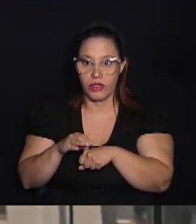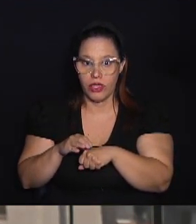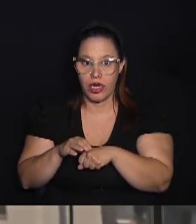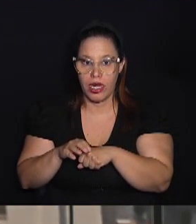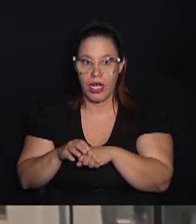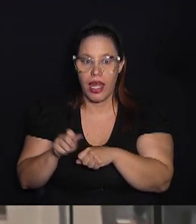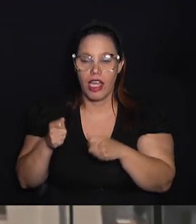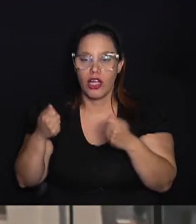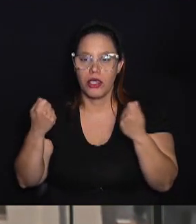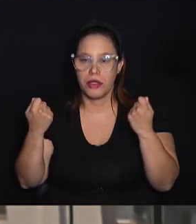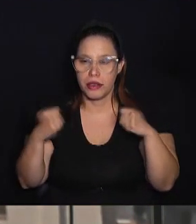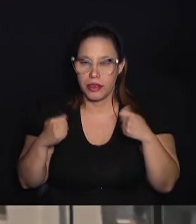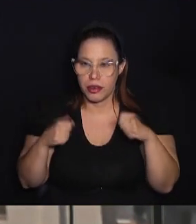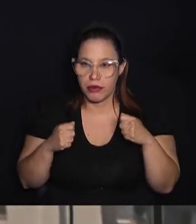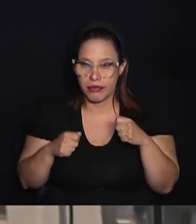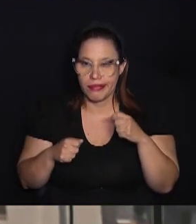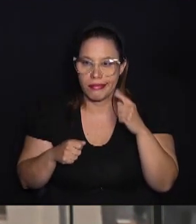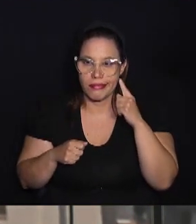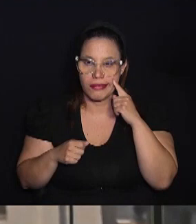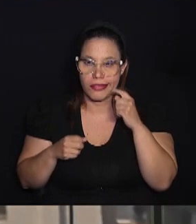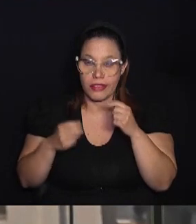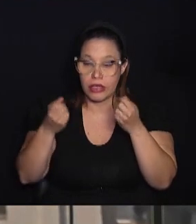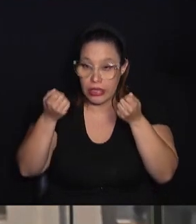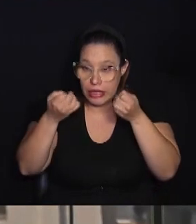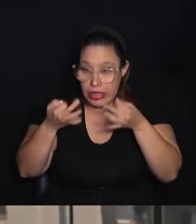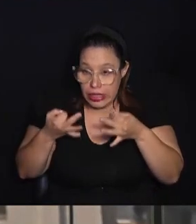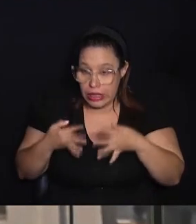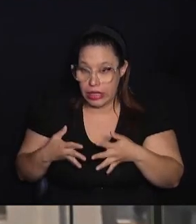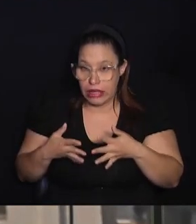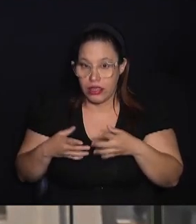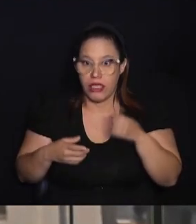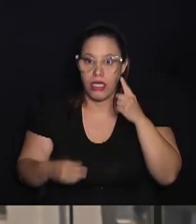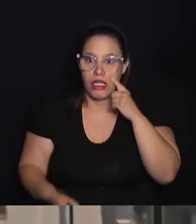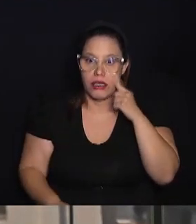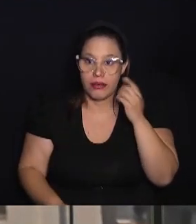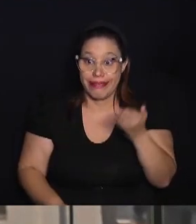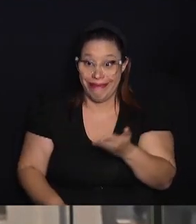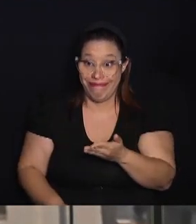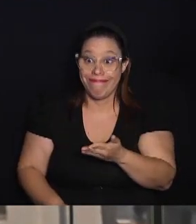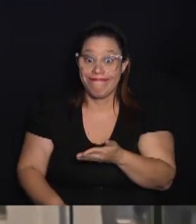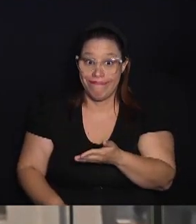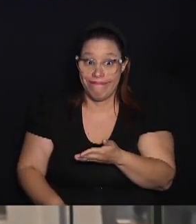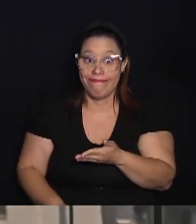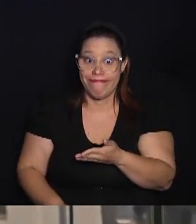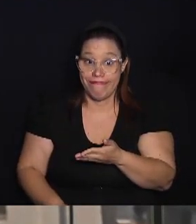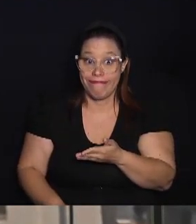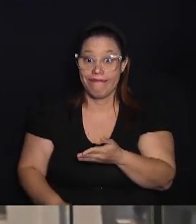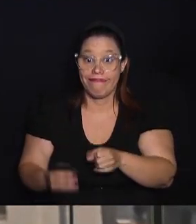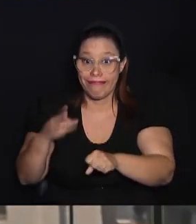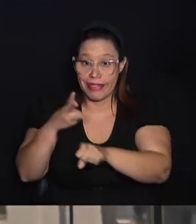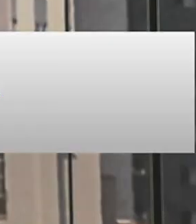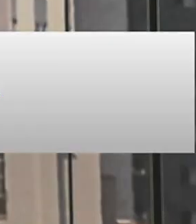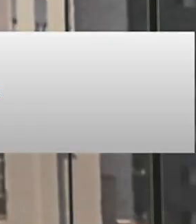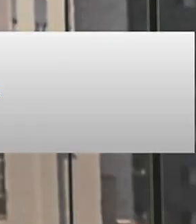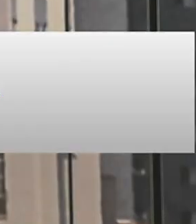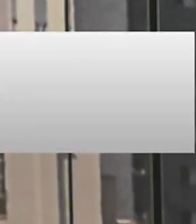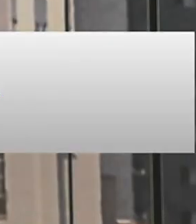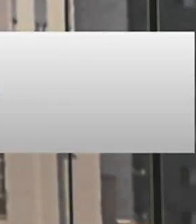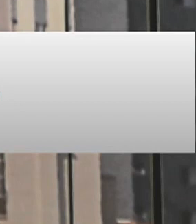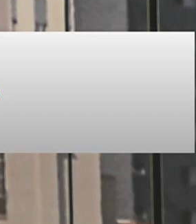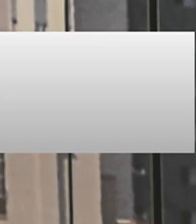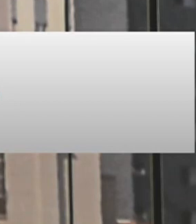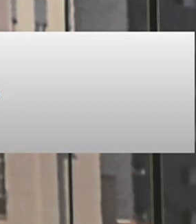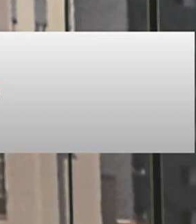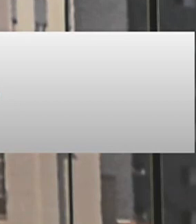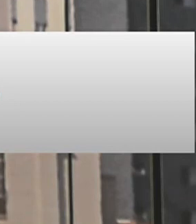preferência informa ações mais detalhadas para você tá aqui ó você pode acessar turno instituição local